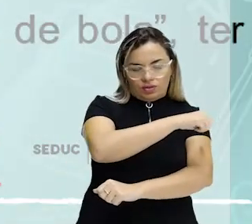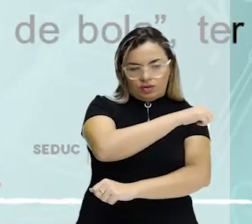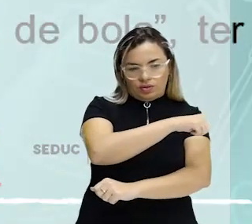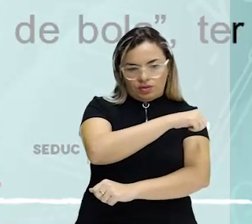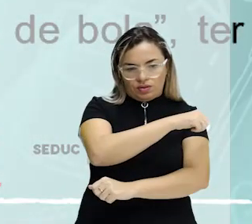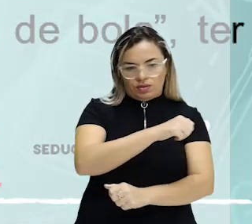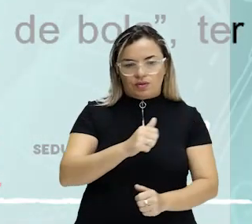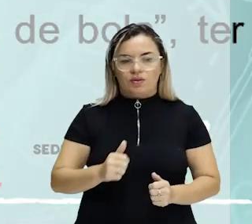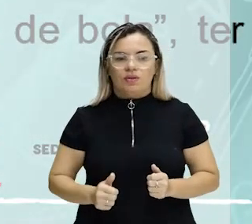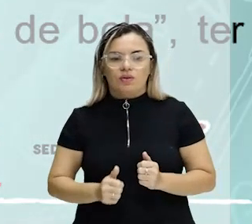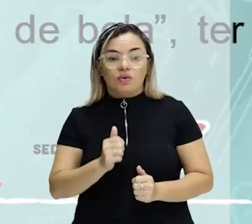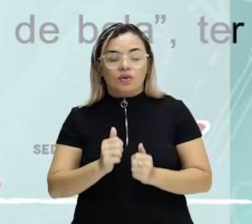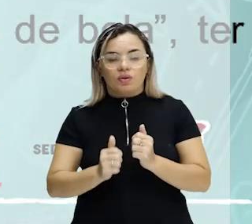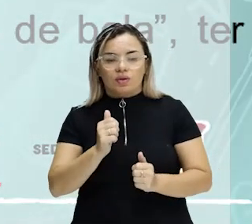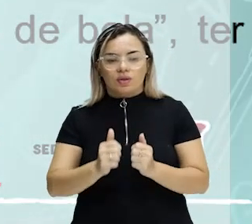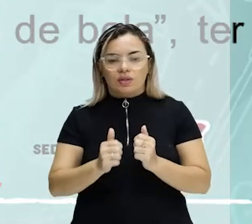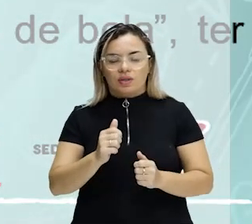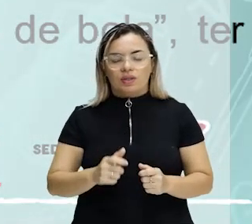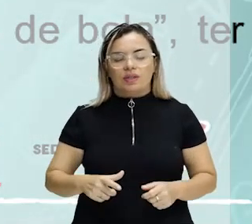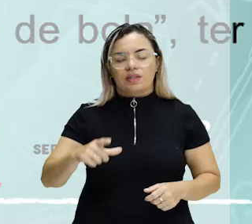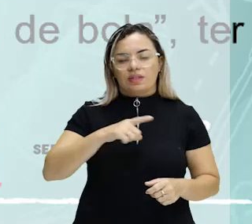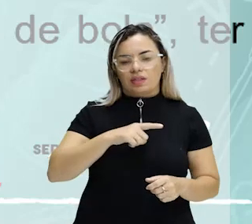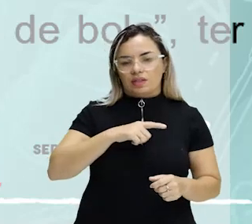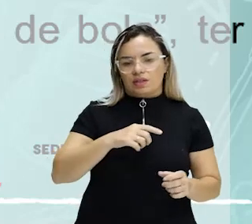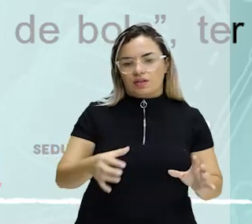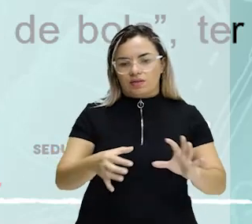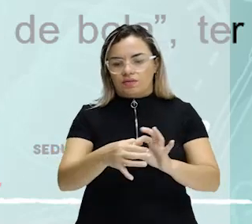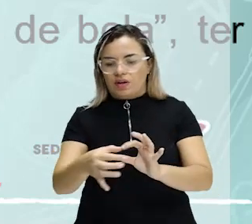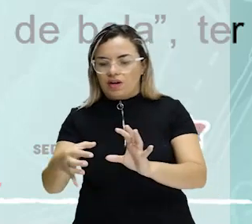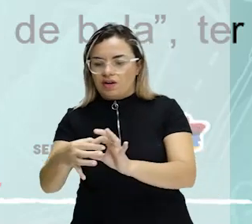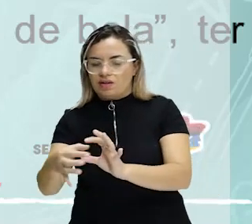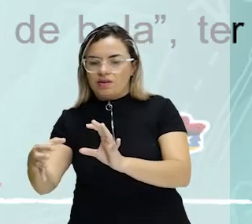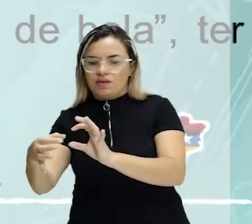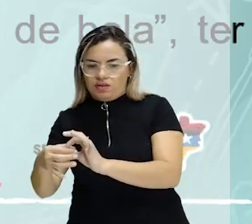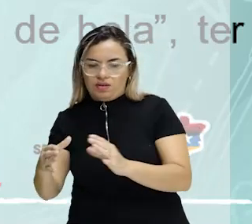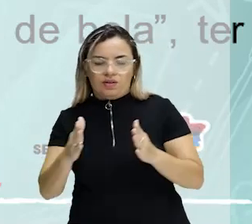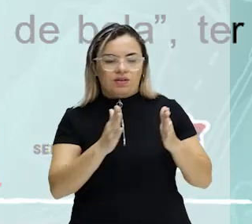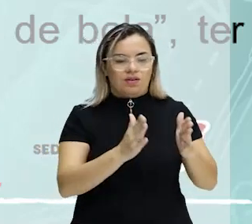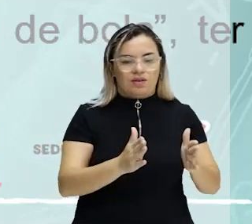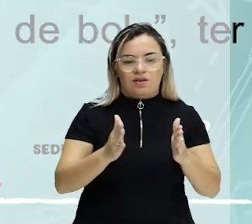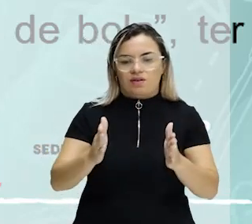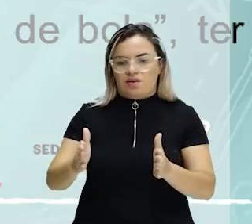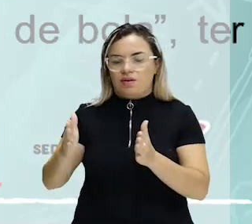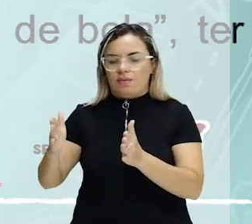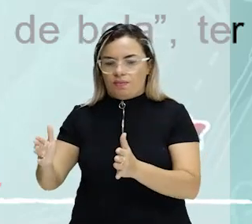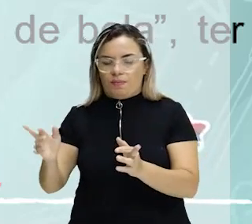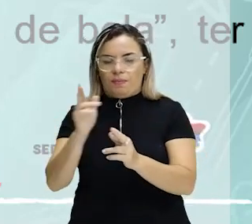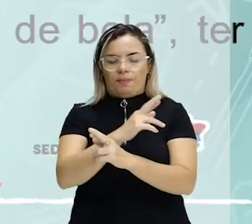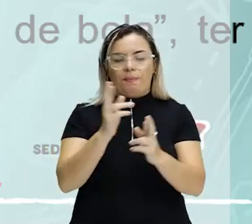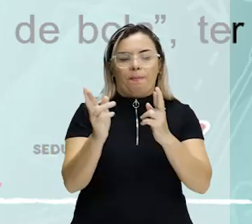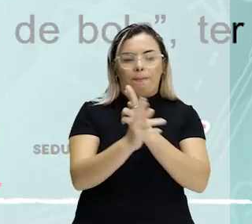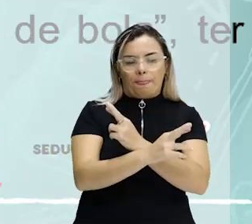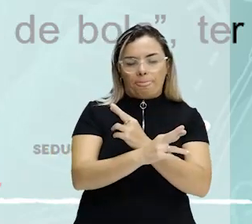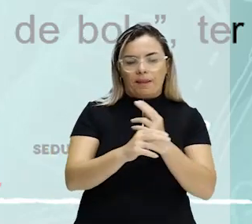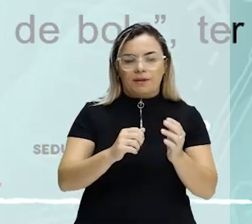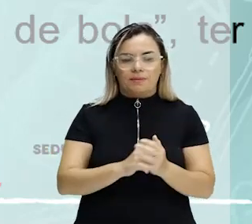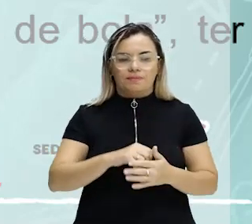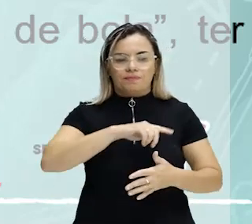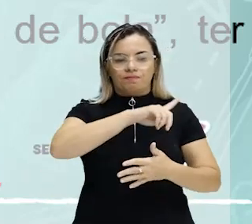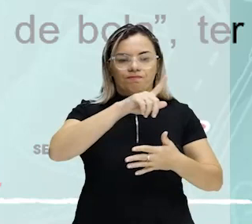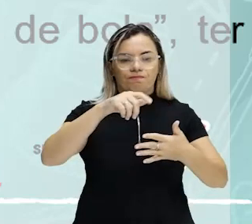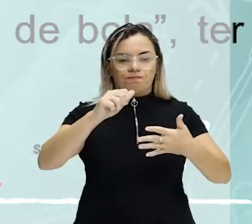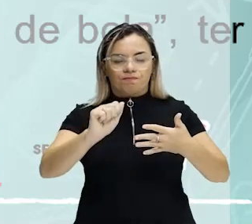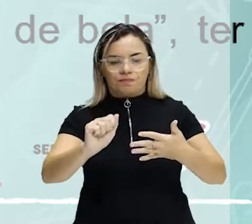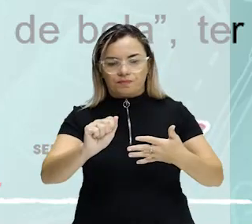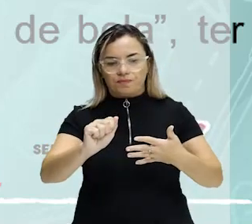conectivos, ou seja, vários termos que vão fazer a ligação aí entre as orações, estabelecendo relações entre elas, tá bom?